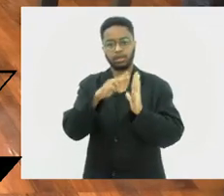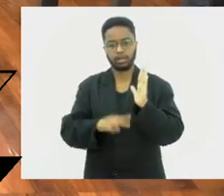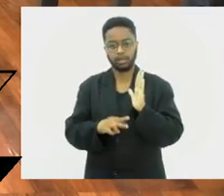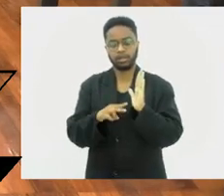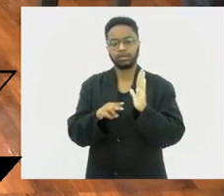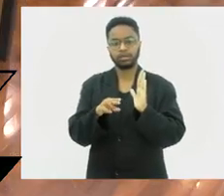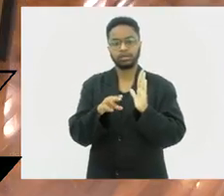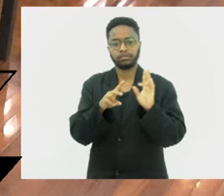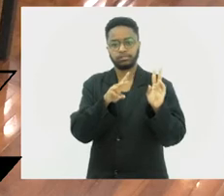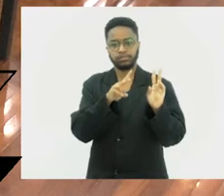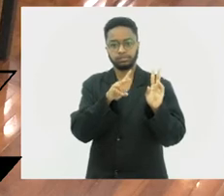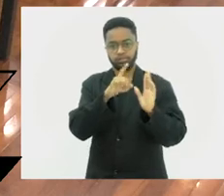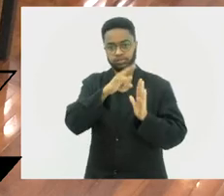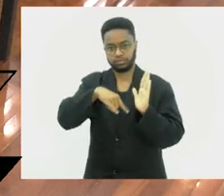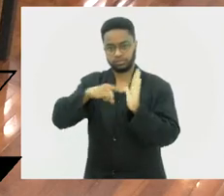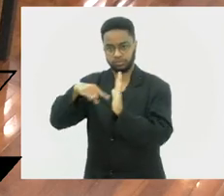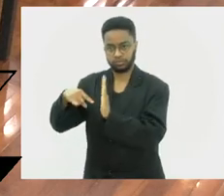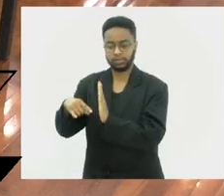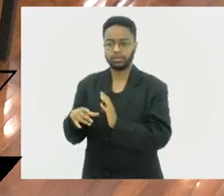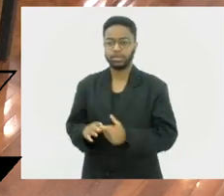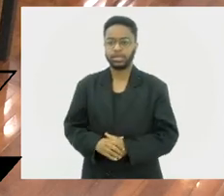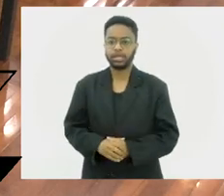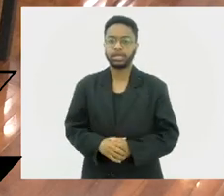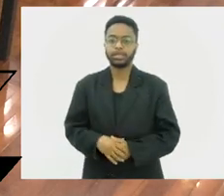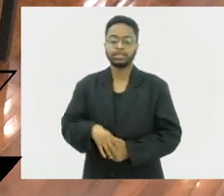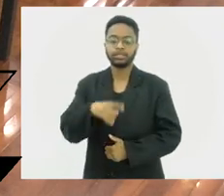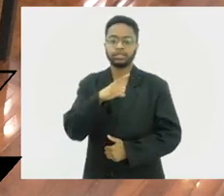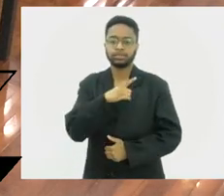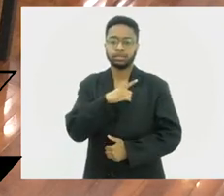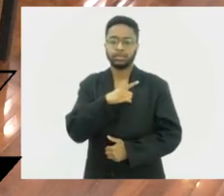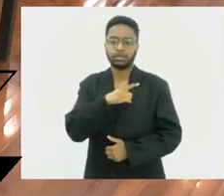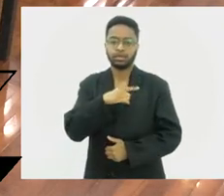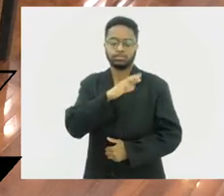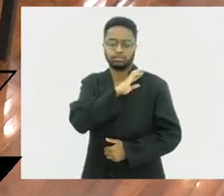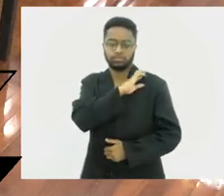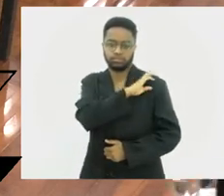nominatas. Tenente-Coronel Bombeiro André Gomes,